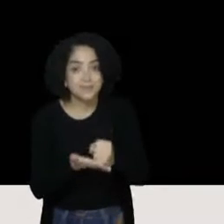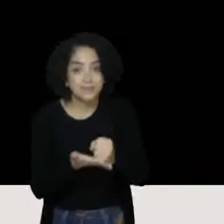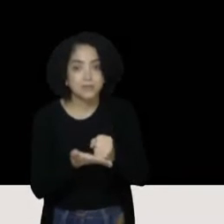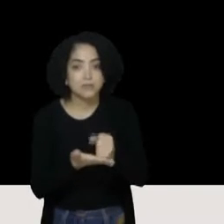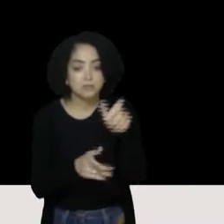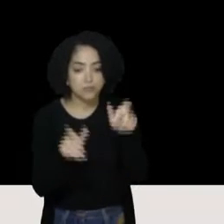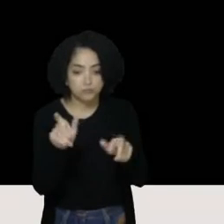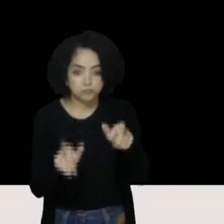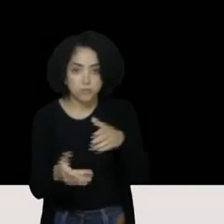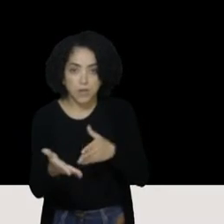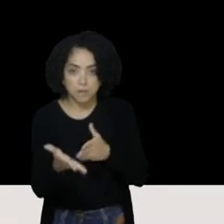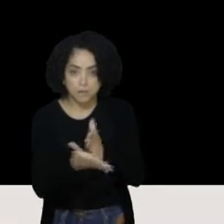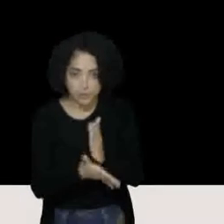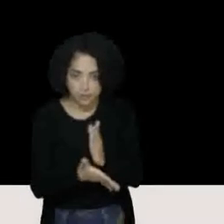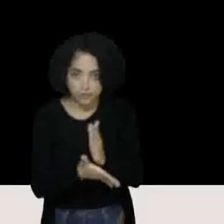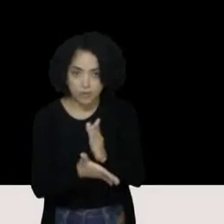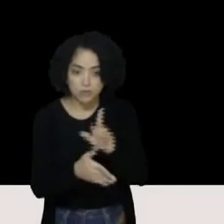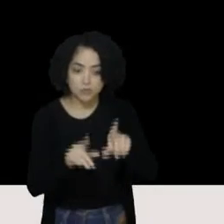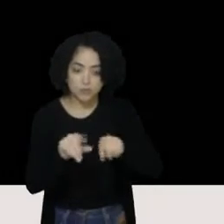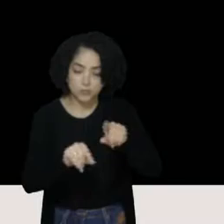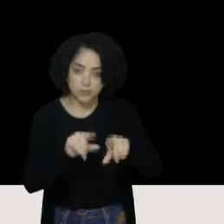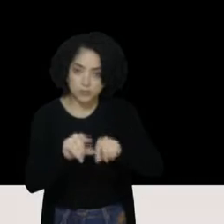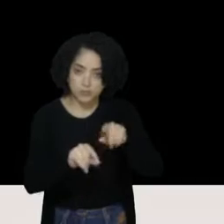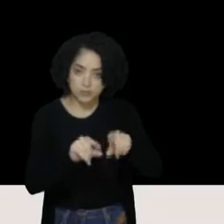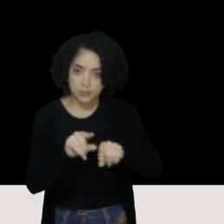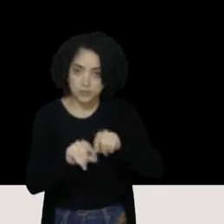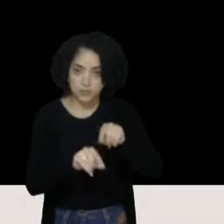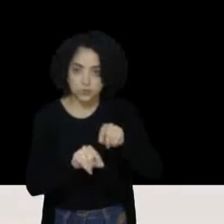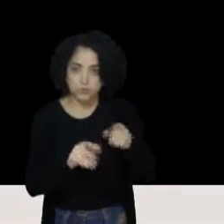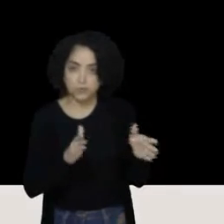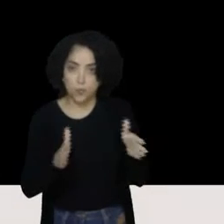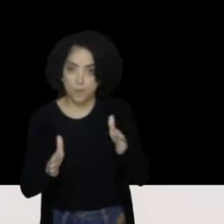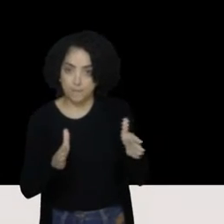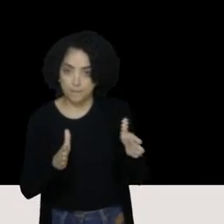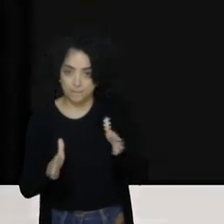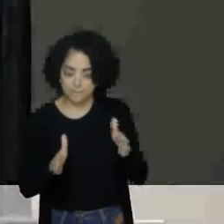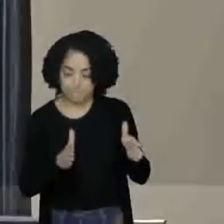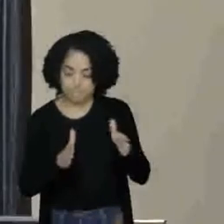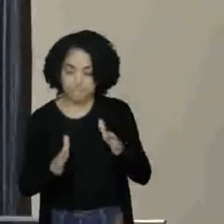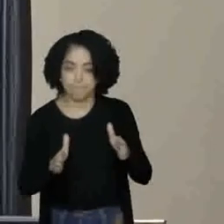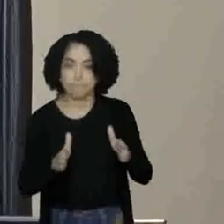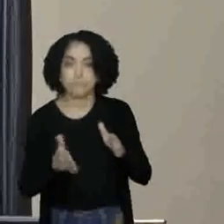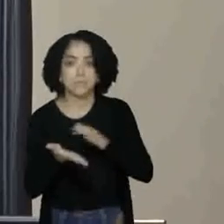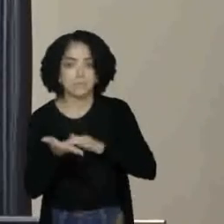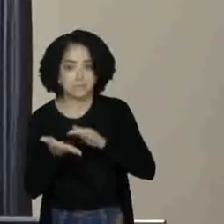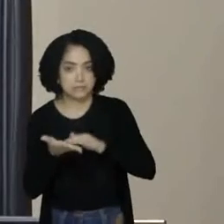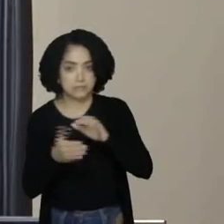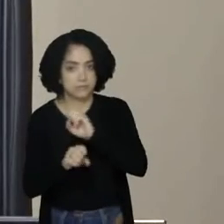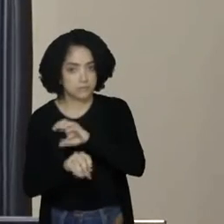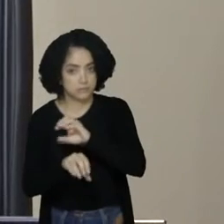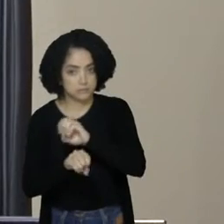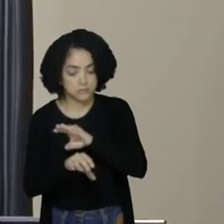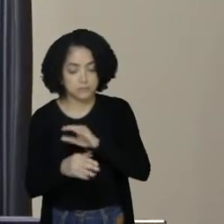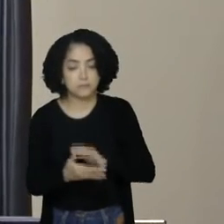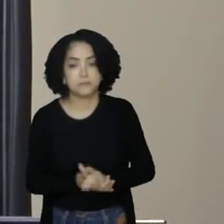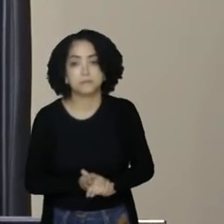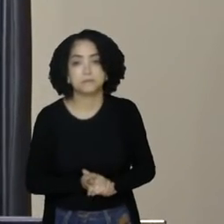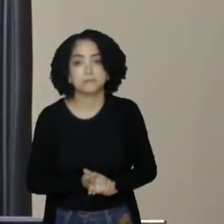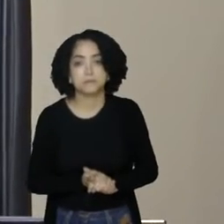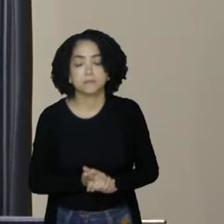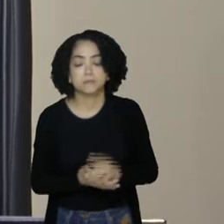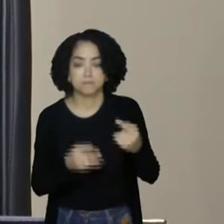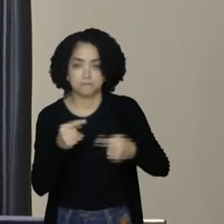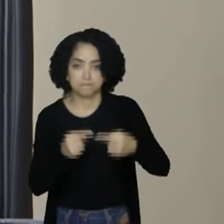aprovados no processo seletivo para temporários da Secretaria de Educação. Em discussão, não havendo quem